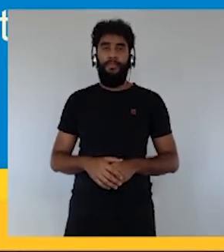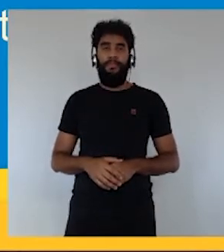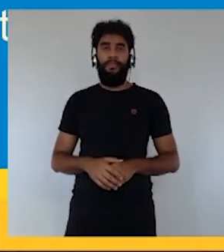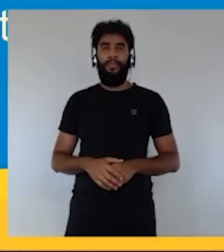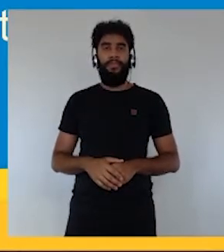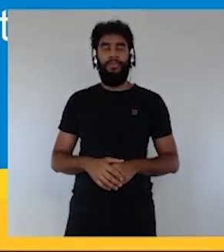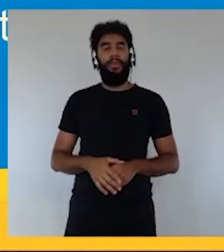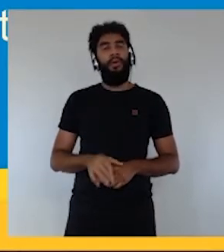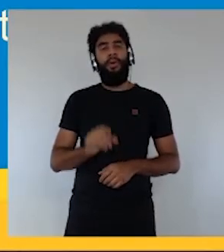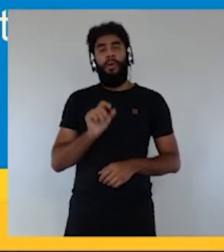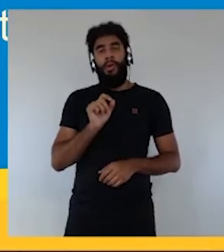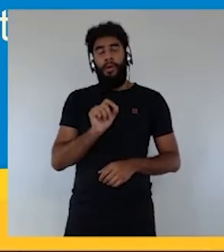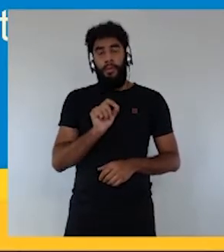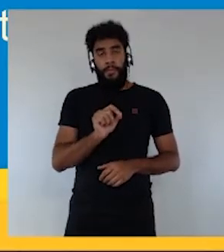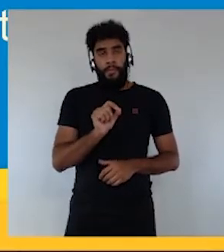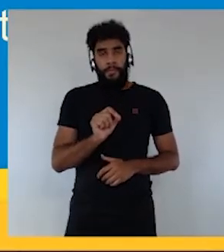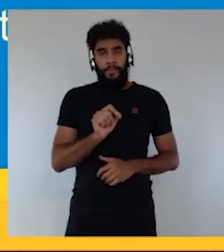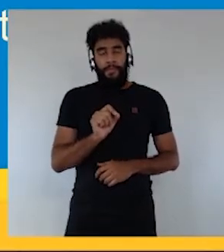que